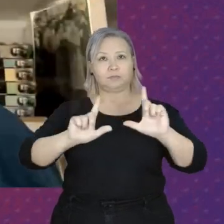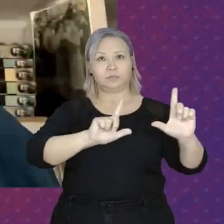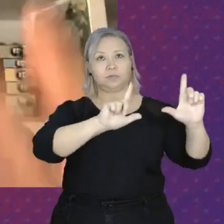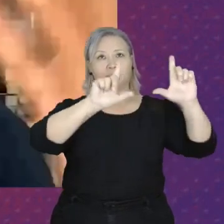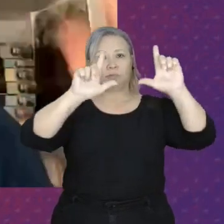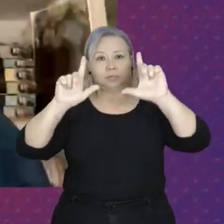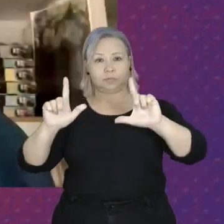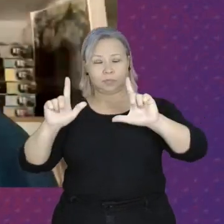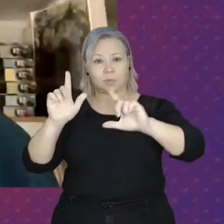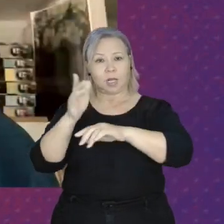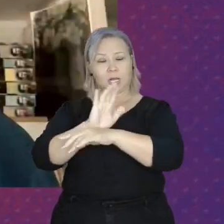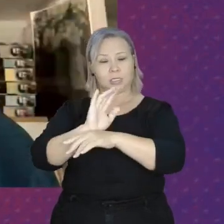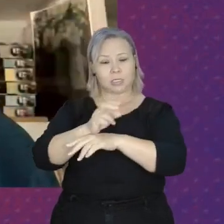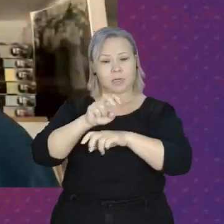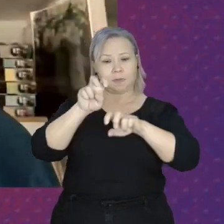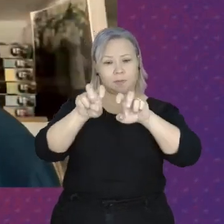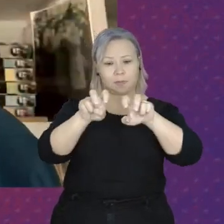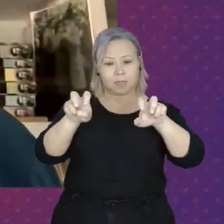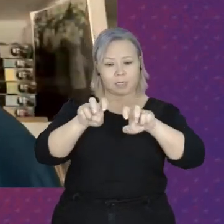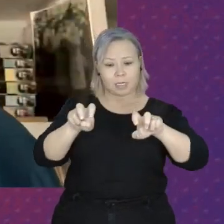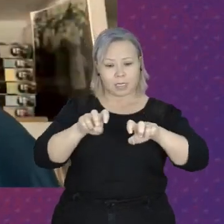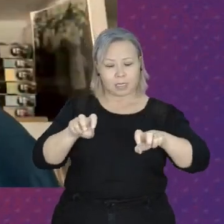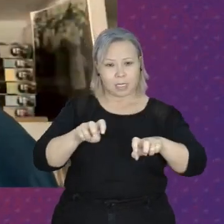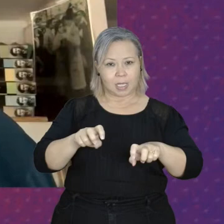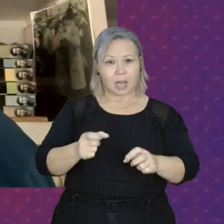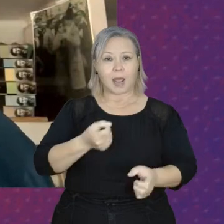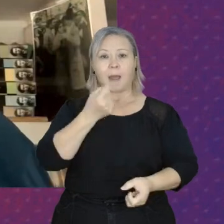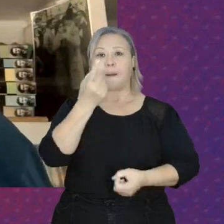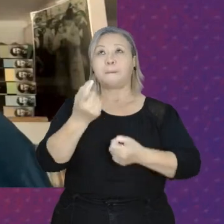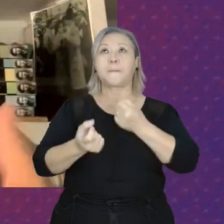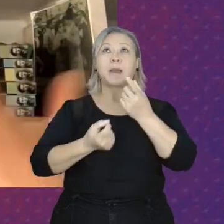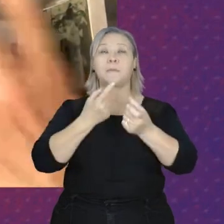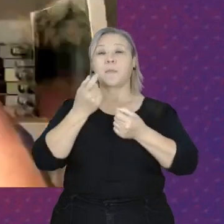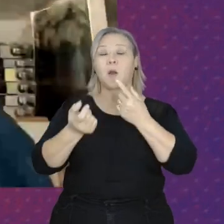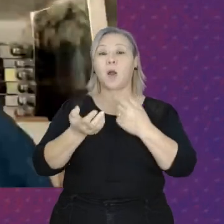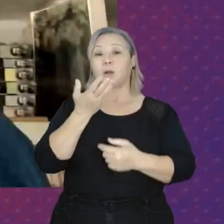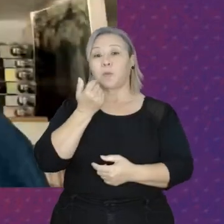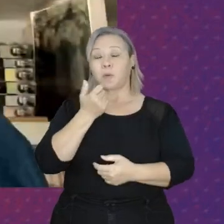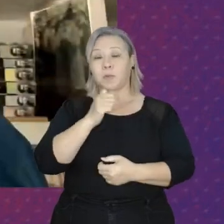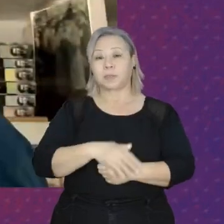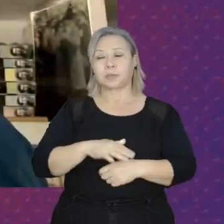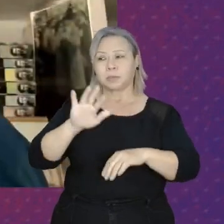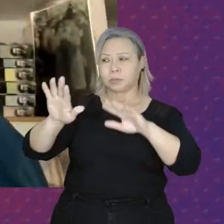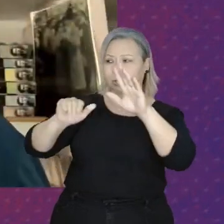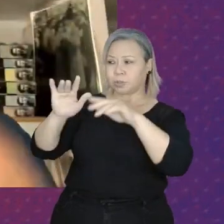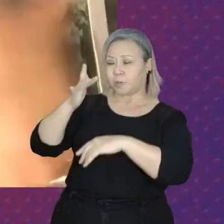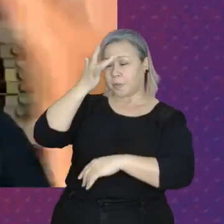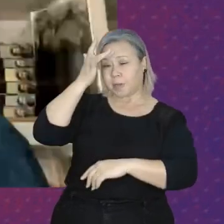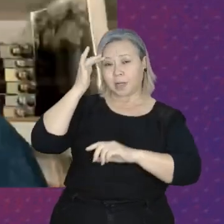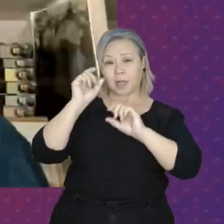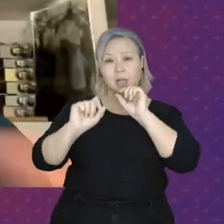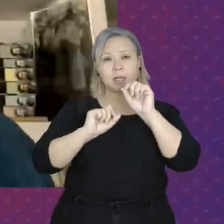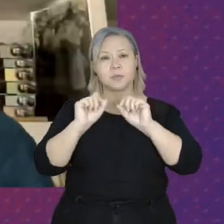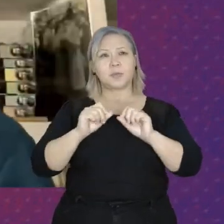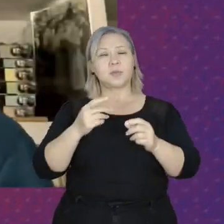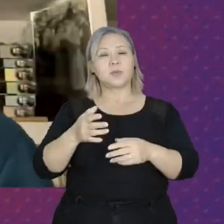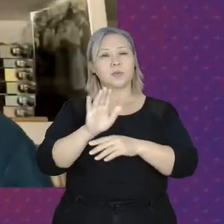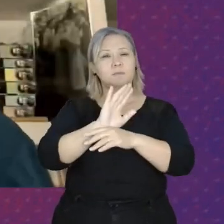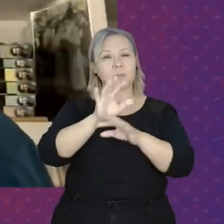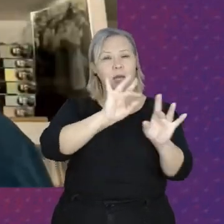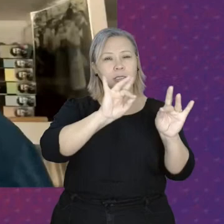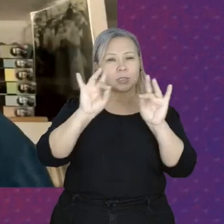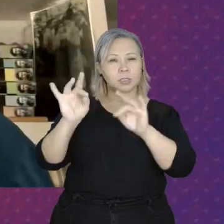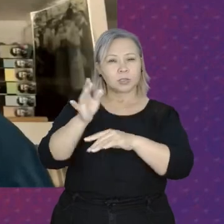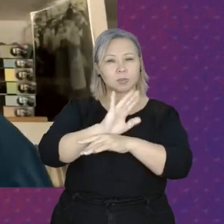cadeiras, leva um pipoqueiro e convida as pessoas a assistirem um filme. Em alguns casos, levou diretores,